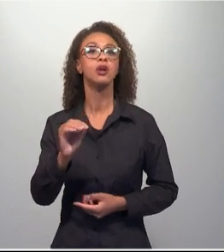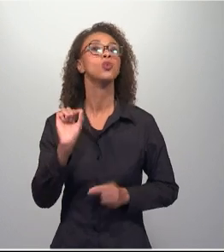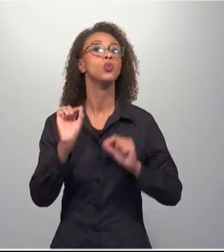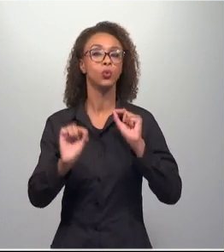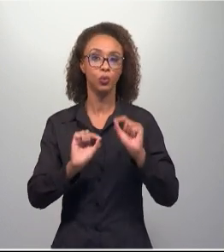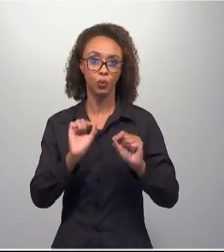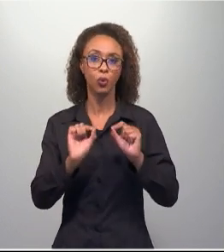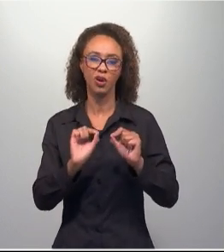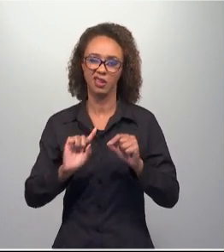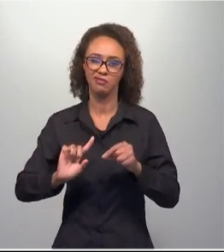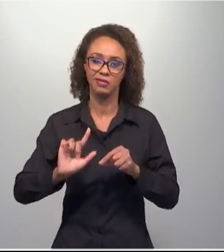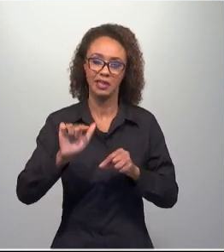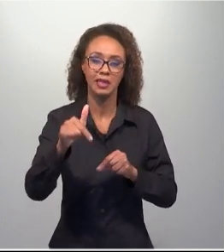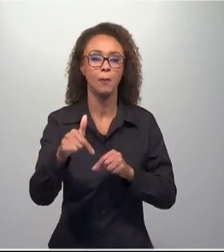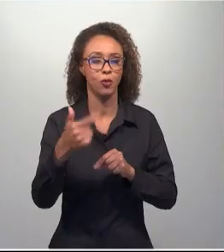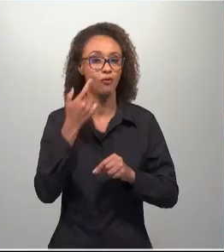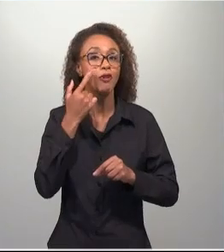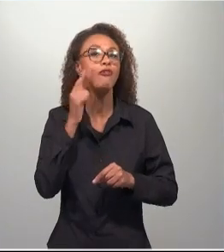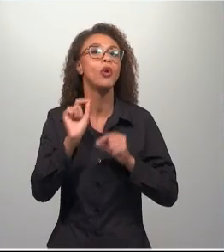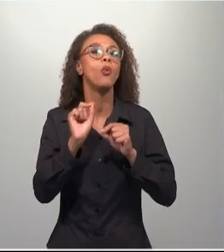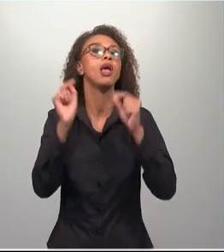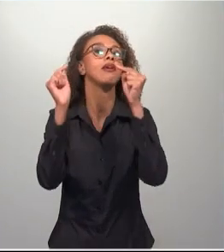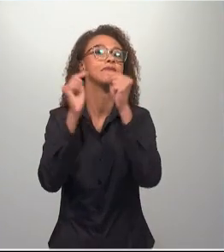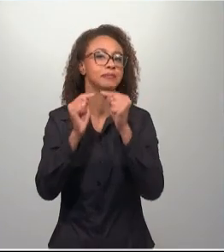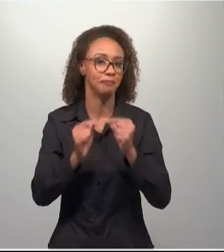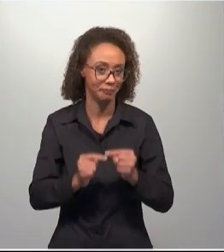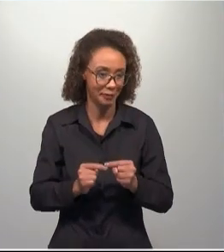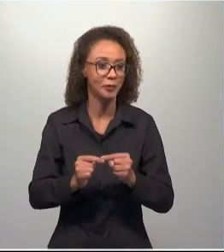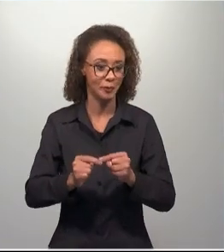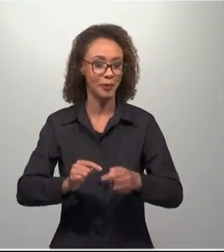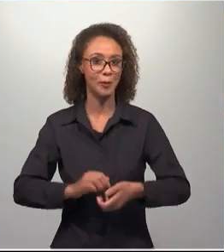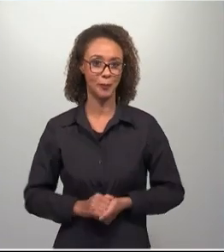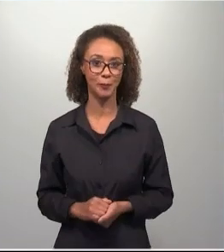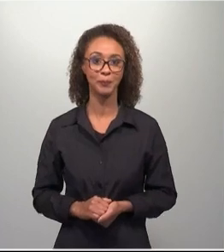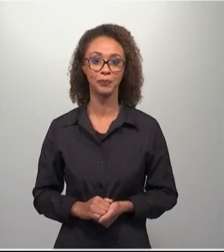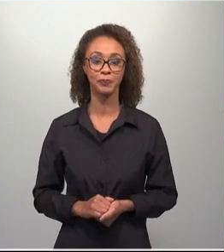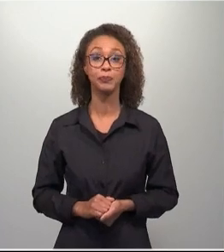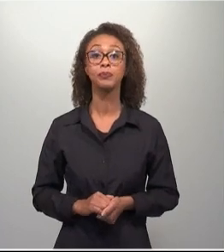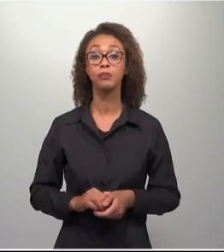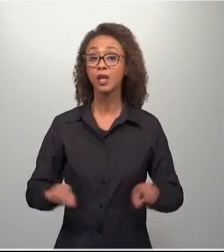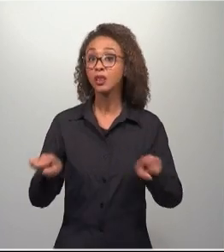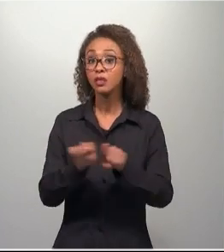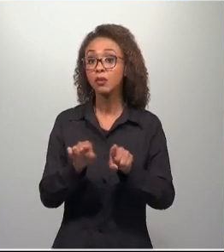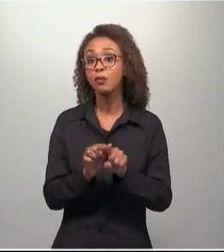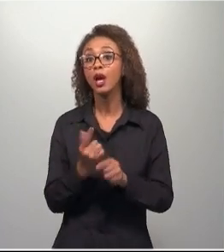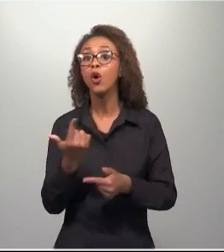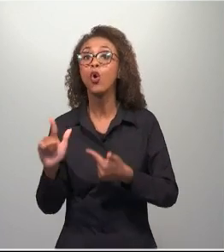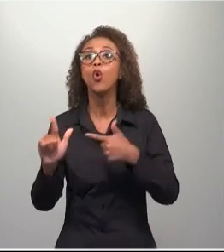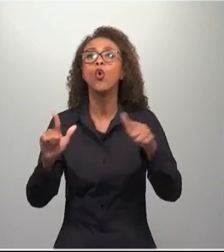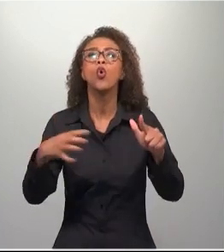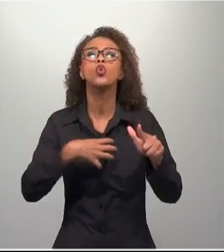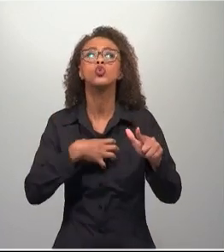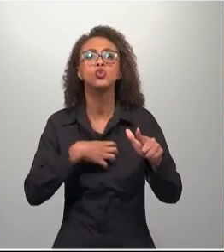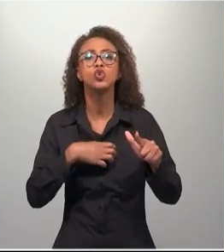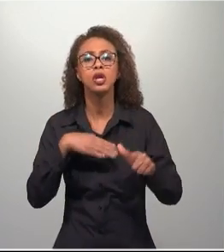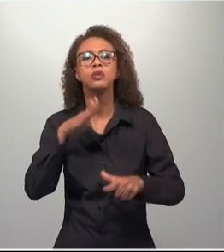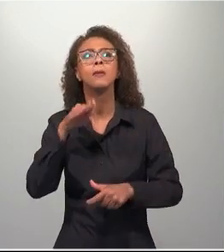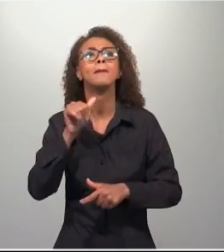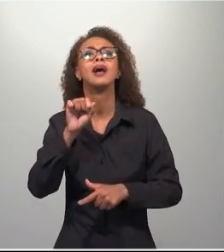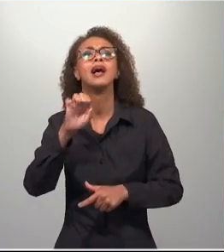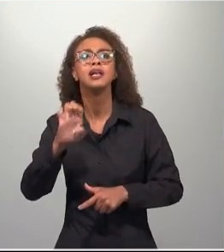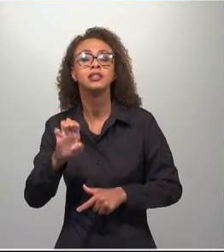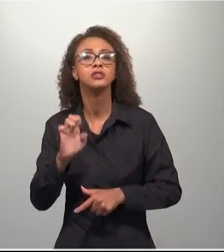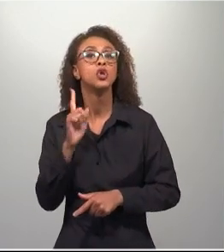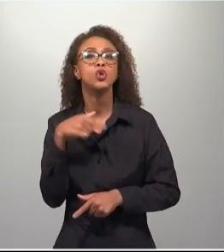nós vamos ver lá na frente além disso outras bases também existe e nós usamos isso no dia a dia a base